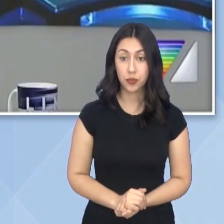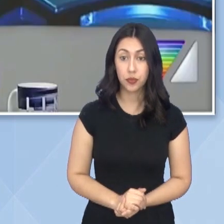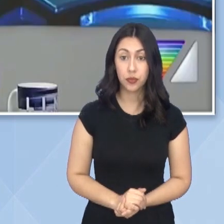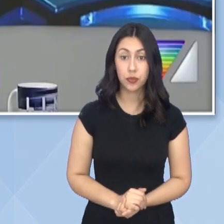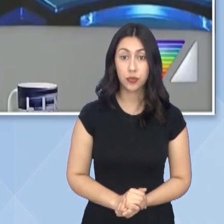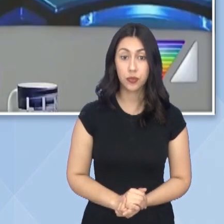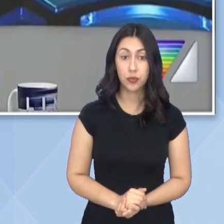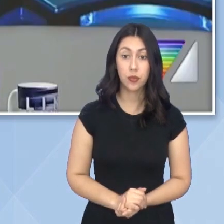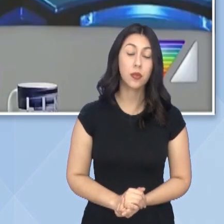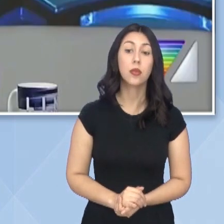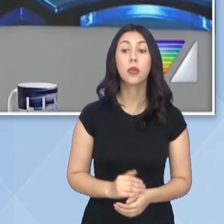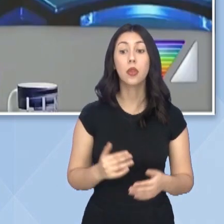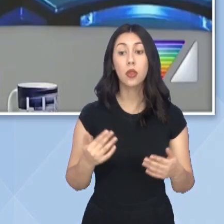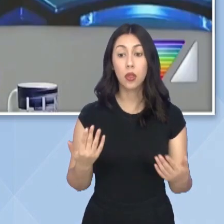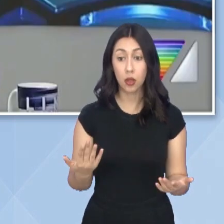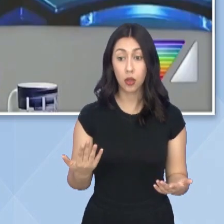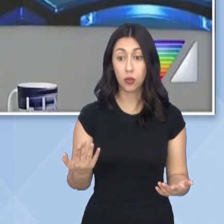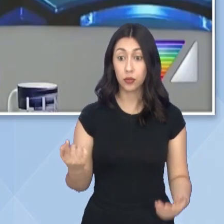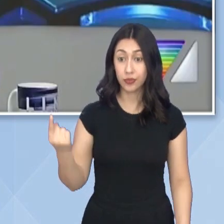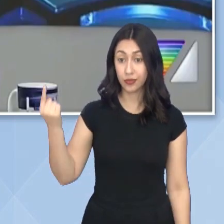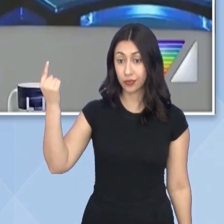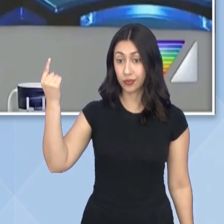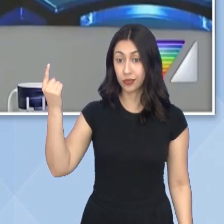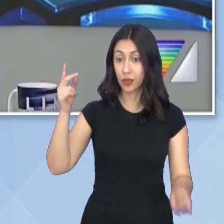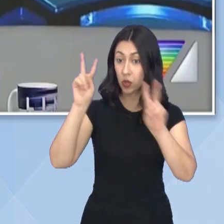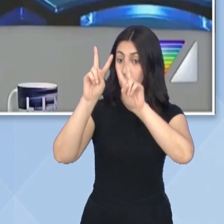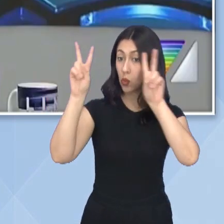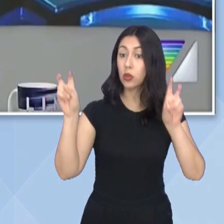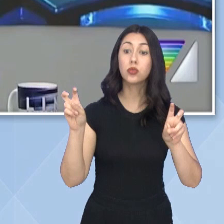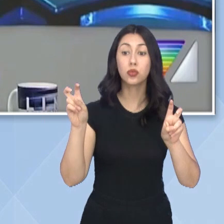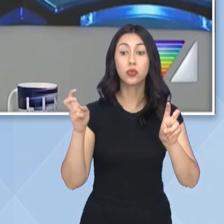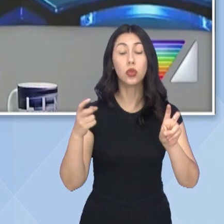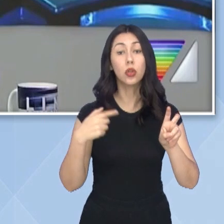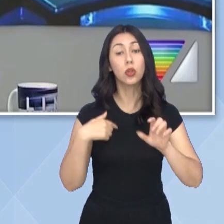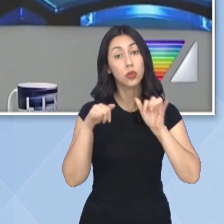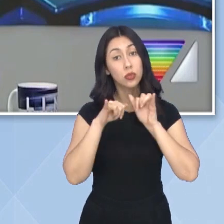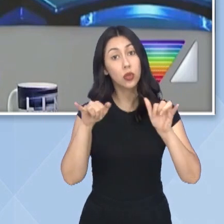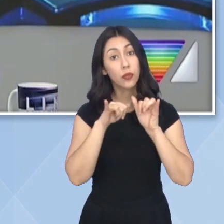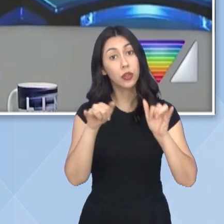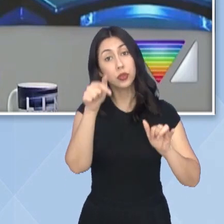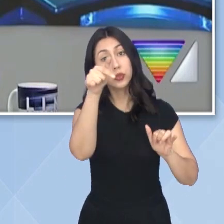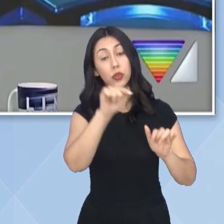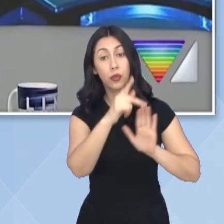Então, é por causa desse assunto que eu volto, estou falando